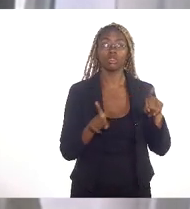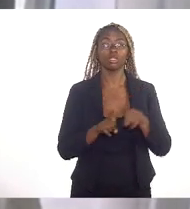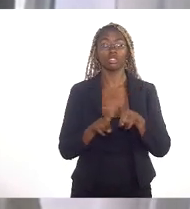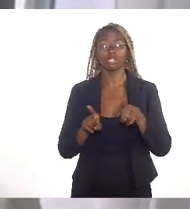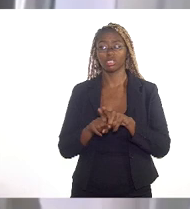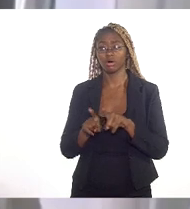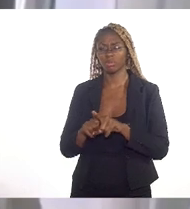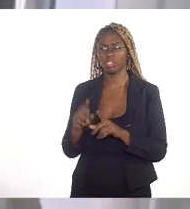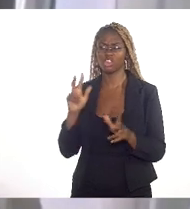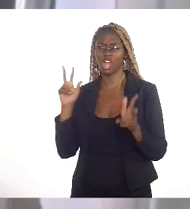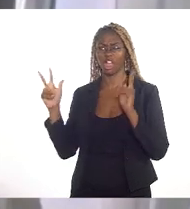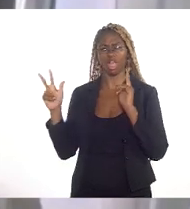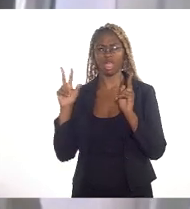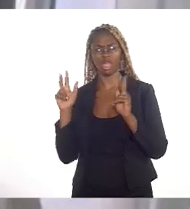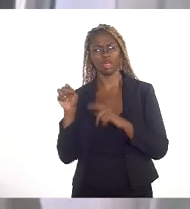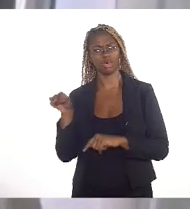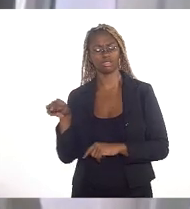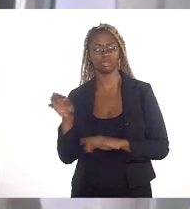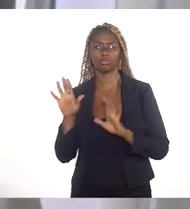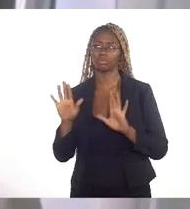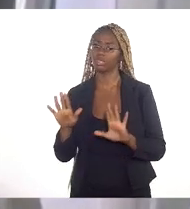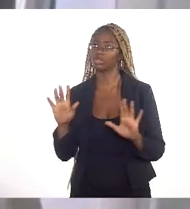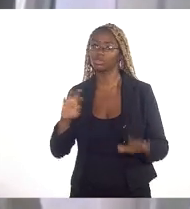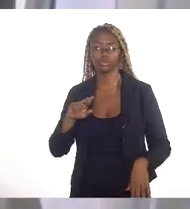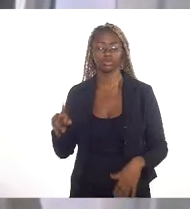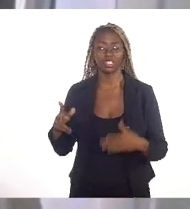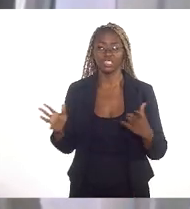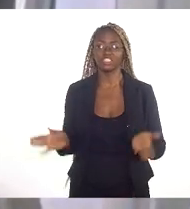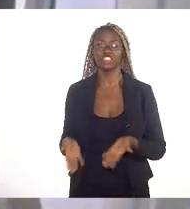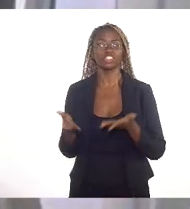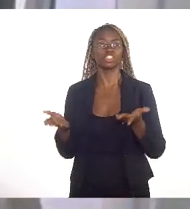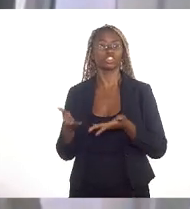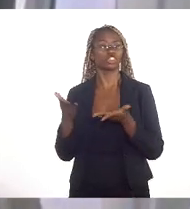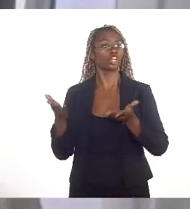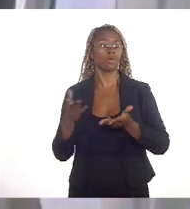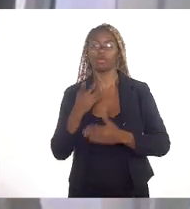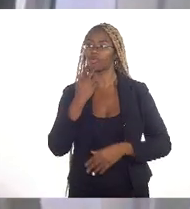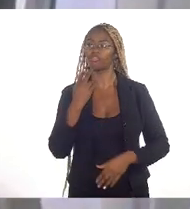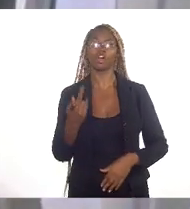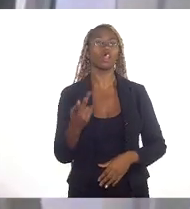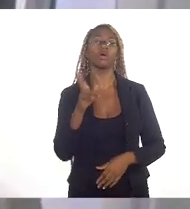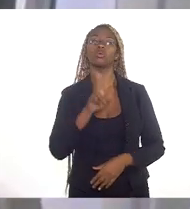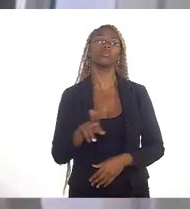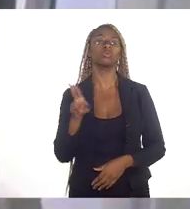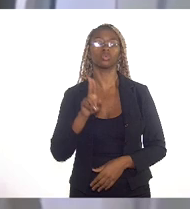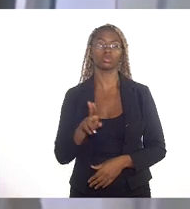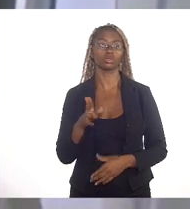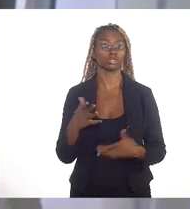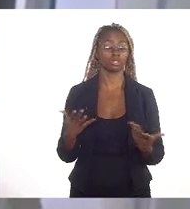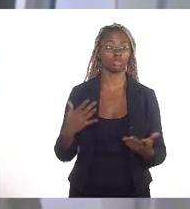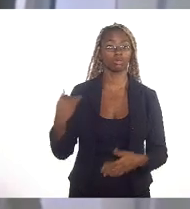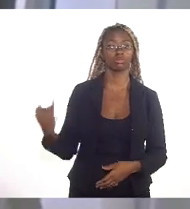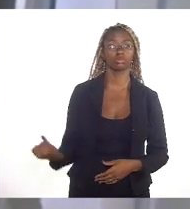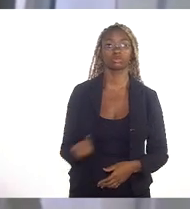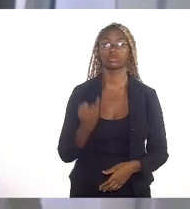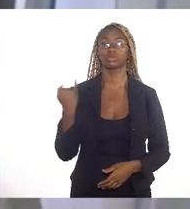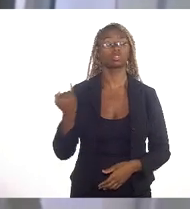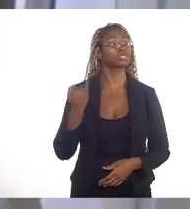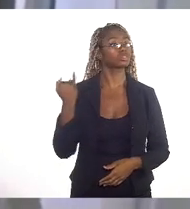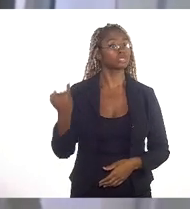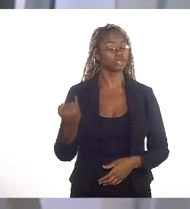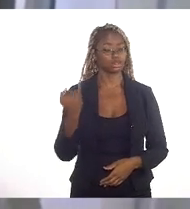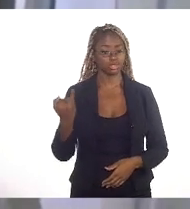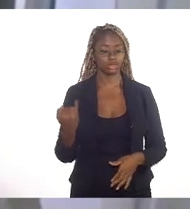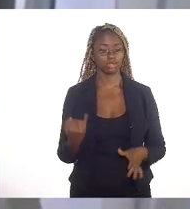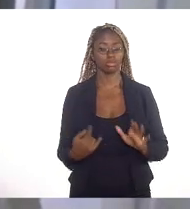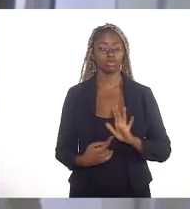sua dimensão recreativa. Mas não faz a promoção, não faz a apologia do uso. Então, é muito importante, primeiro, demarcar